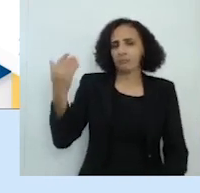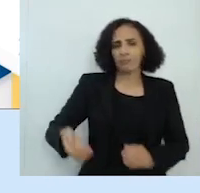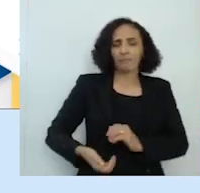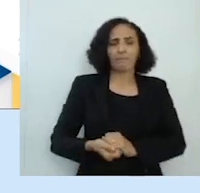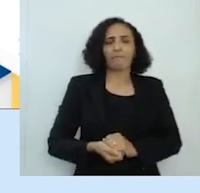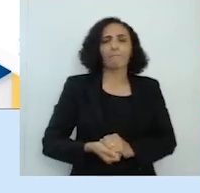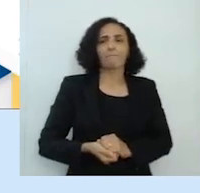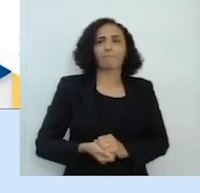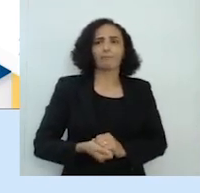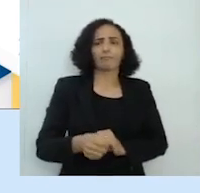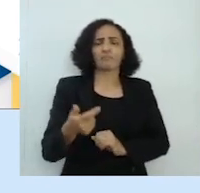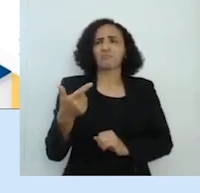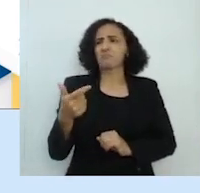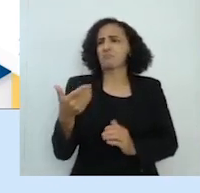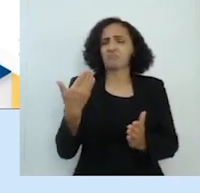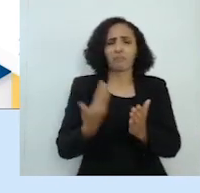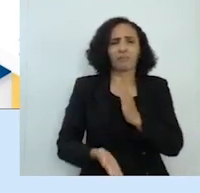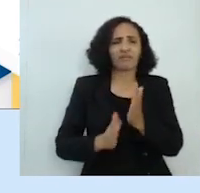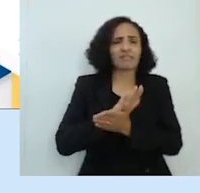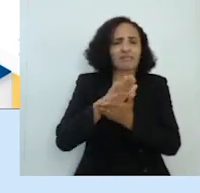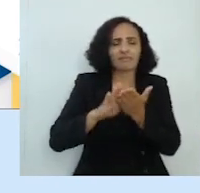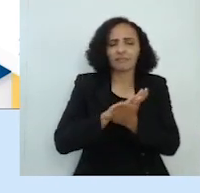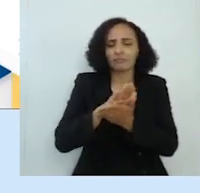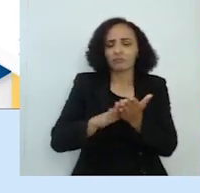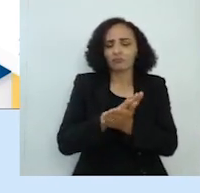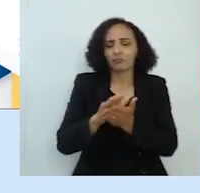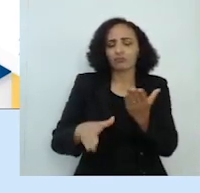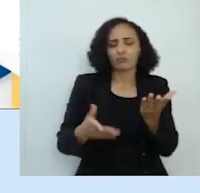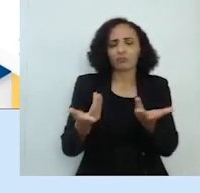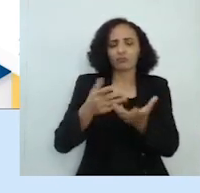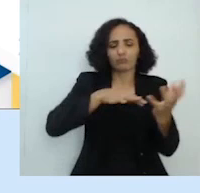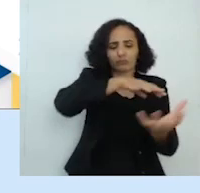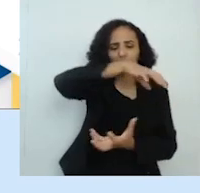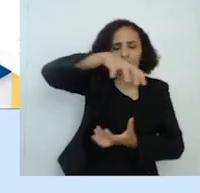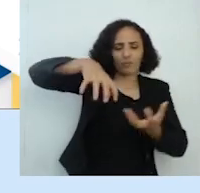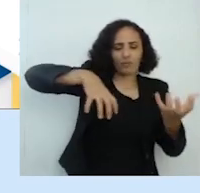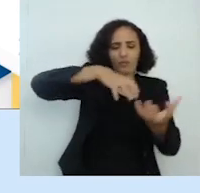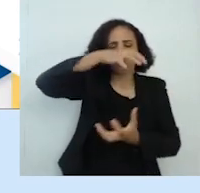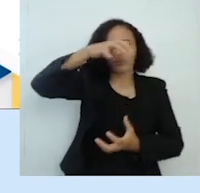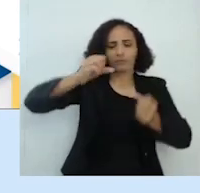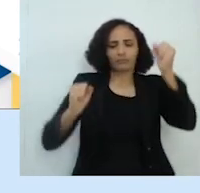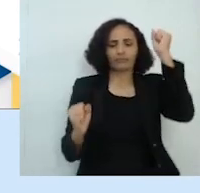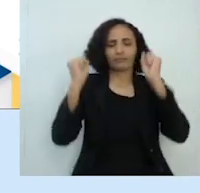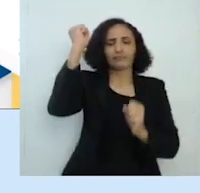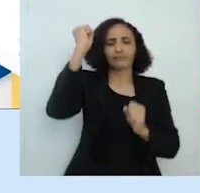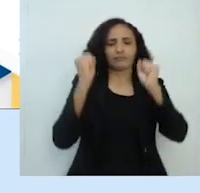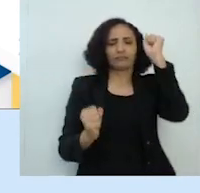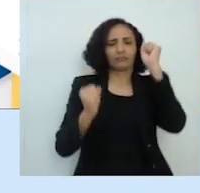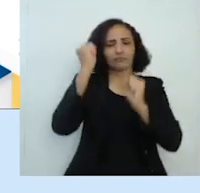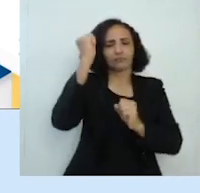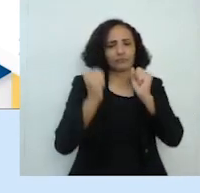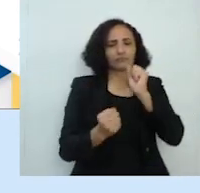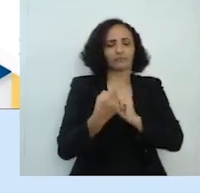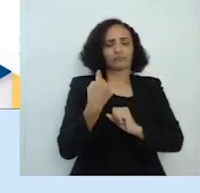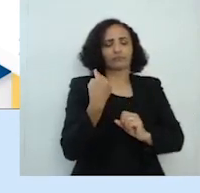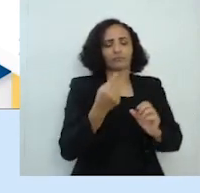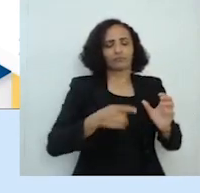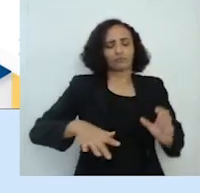Nada tem a perder com ela, que é a Revolução Industrial, né? A não ser que as próprias